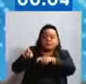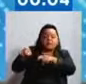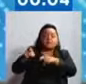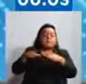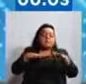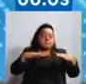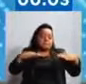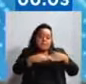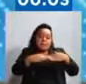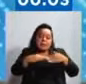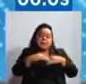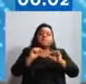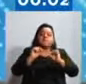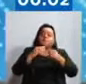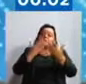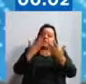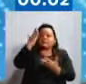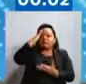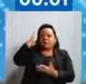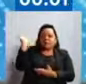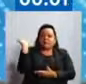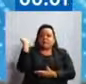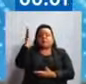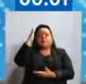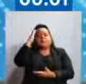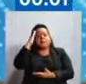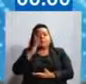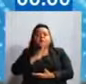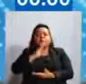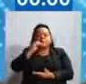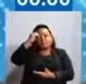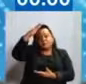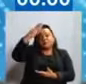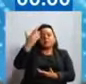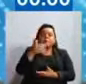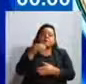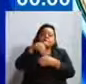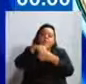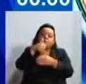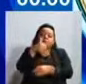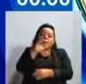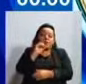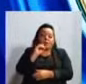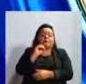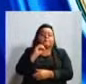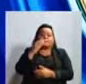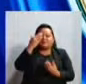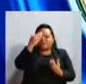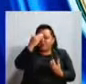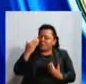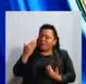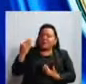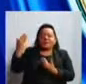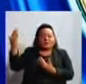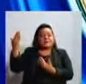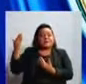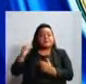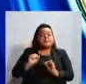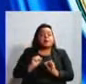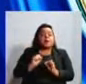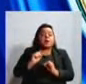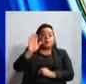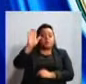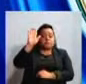sabe que linda uma agressão, conhece, sabe fazer. Eu só preciso que vocês votem no 10. Obrigada, candidato. Candidato Genesi